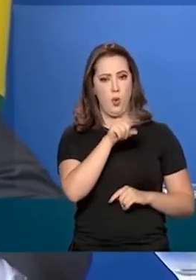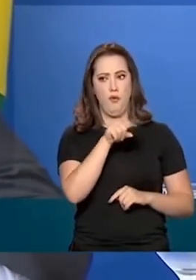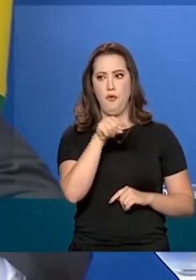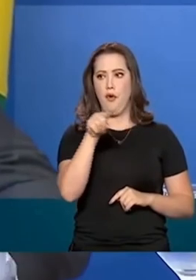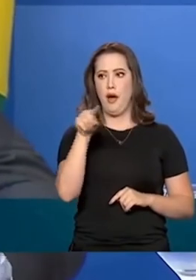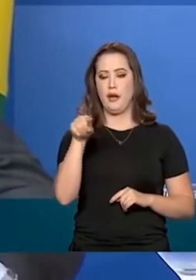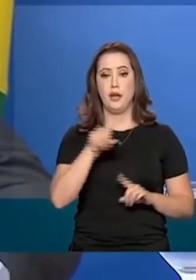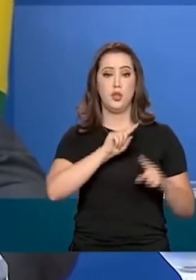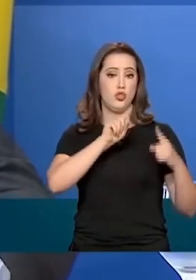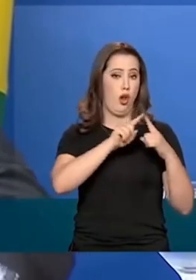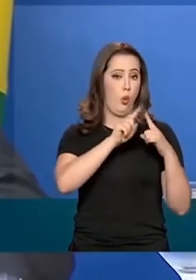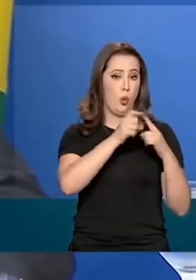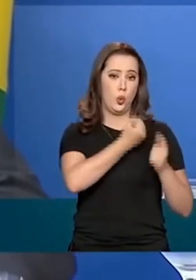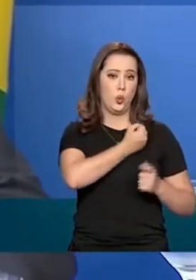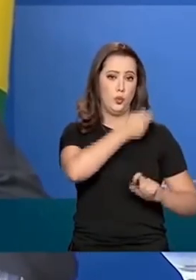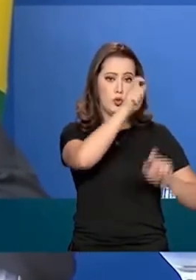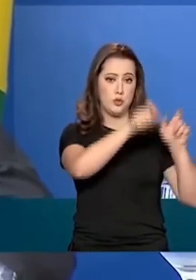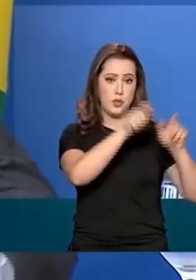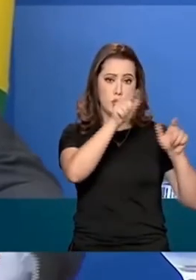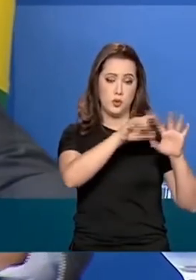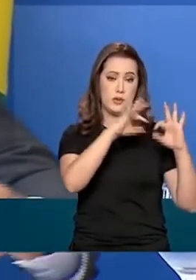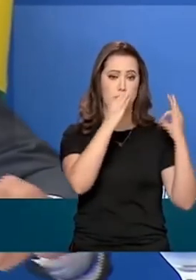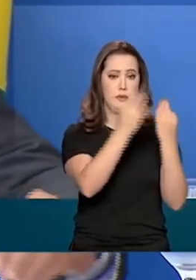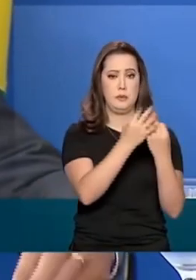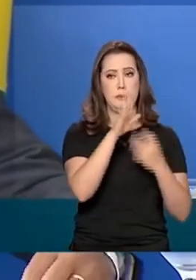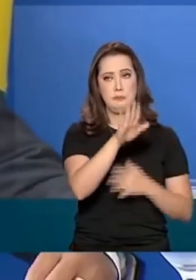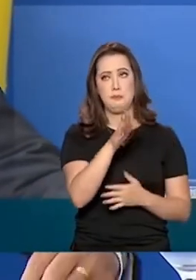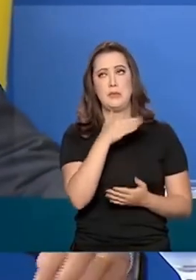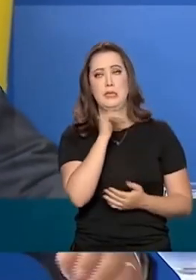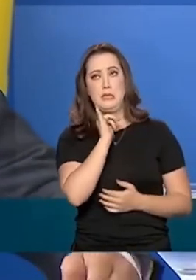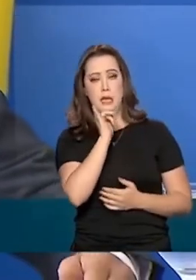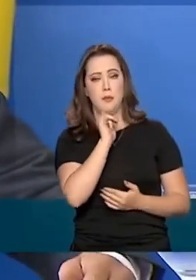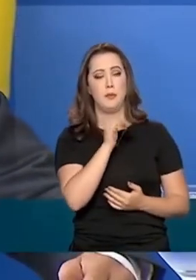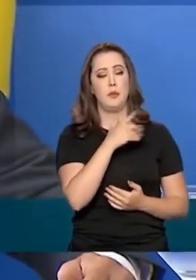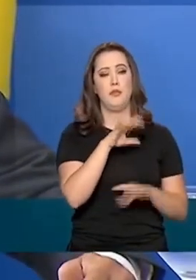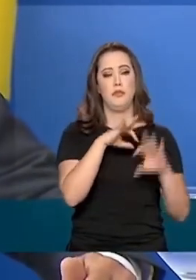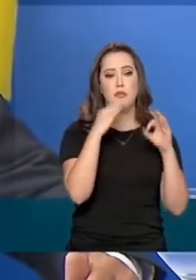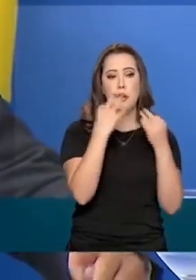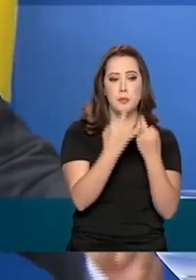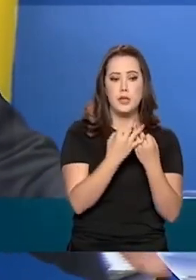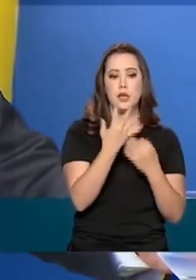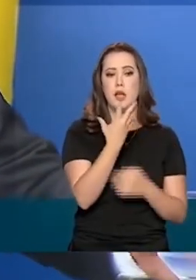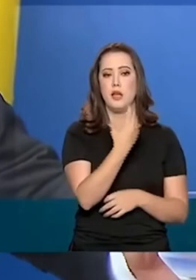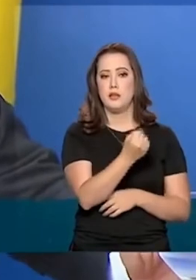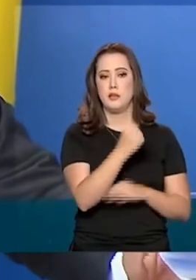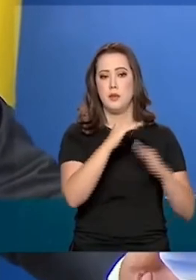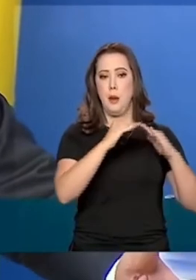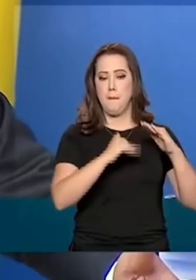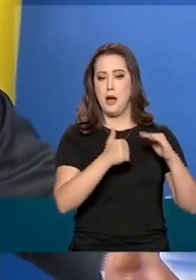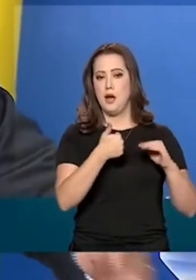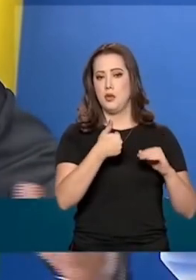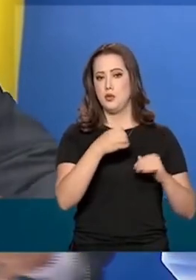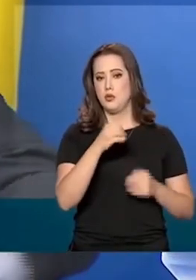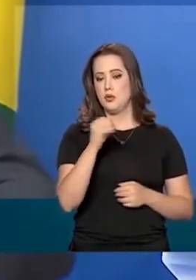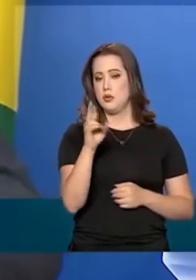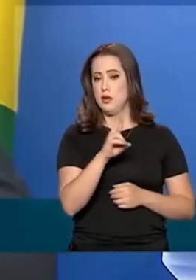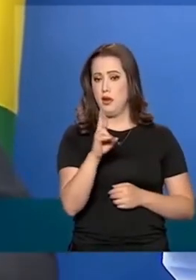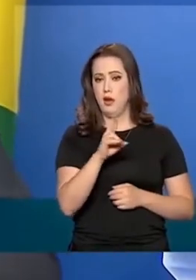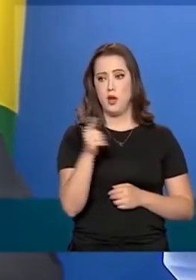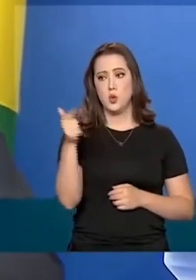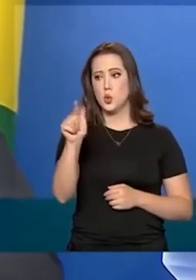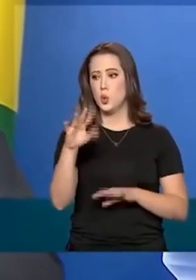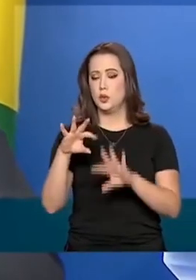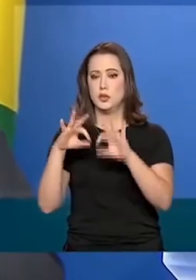acordo com a composição de cada família. Então, existem famílias que estão recebendo, como eu disse, até menos de R$ 100, e